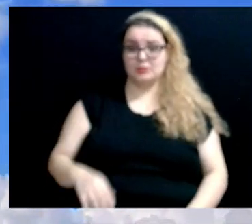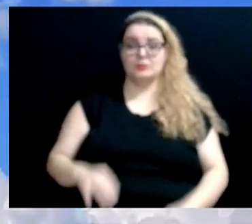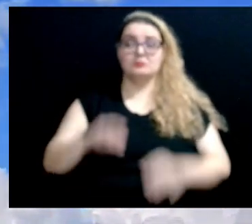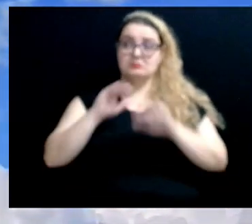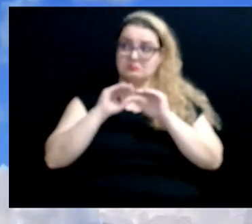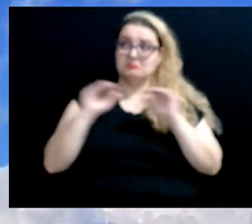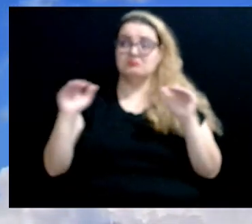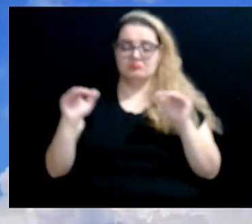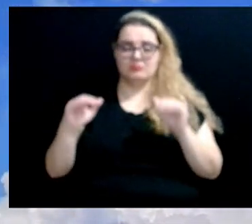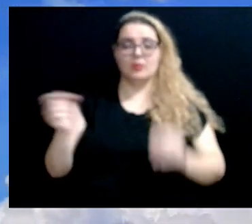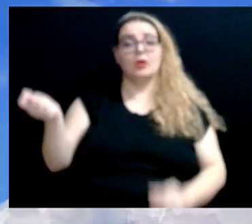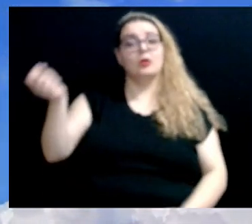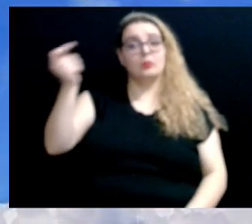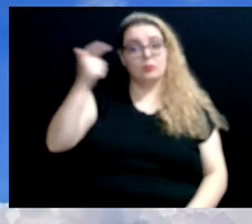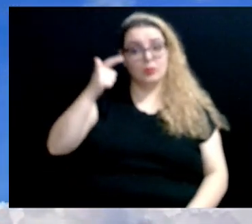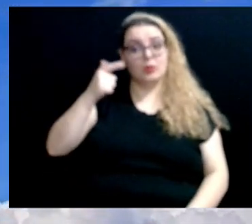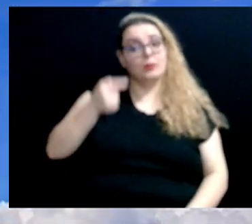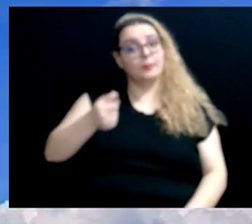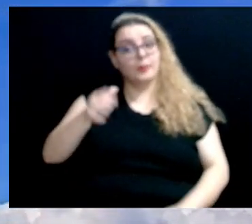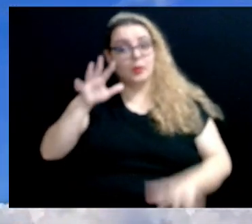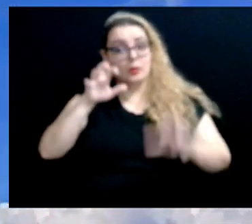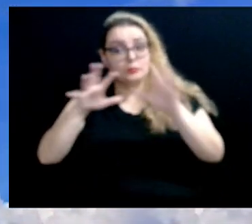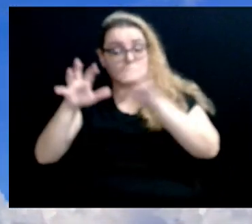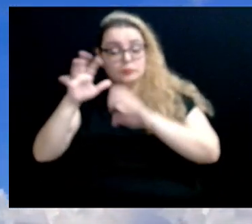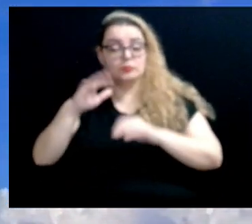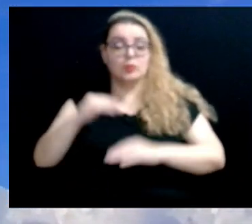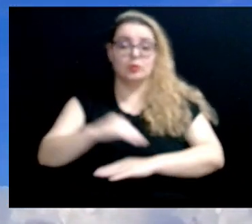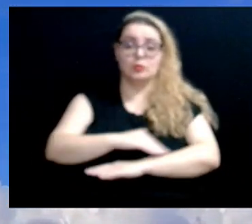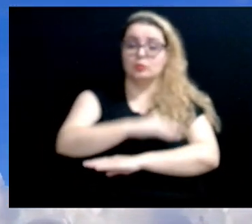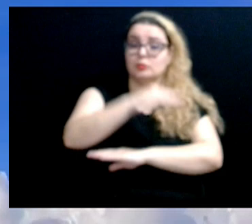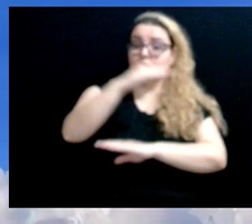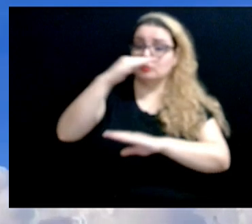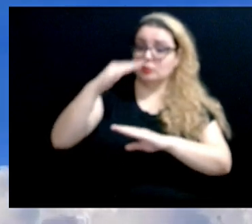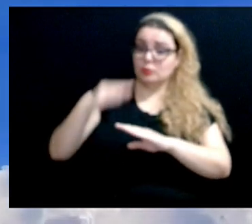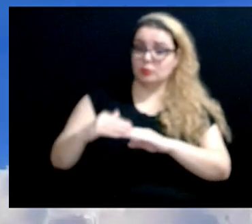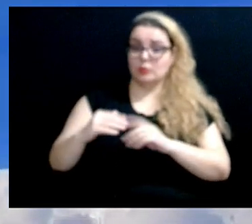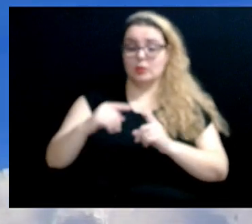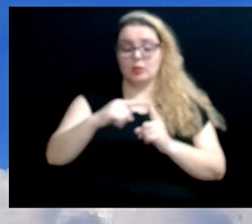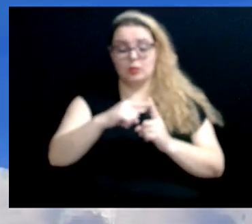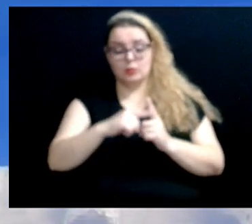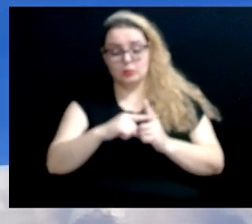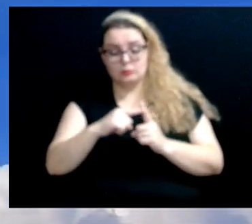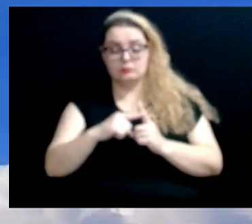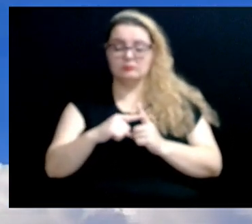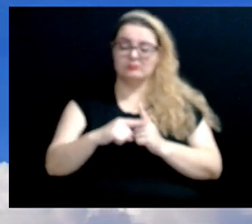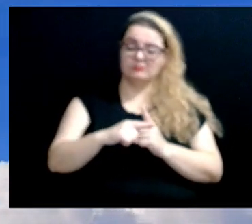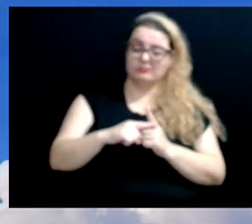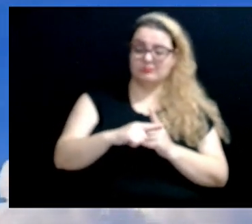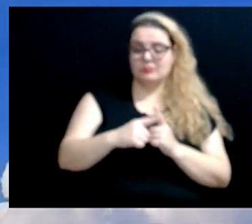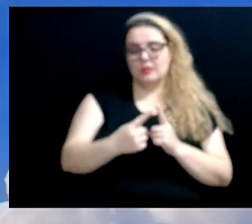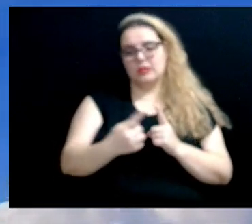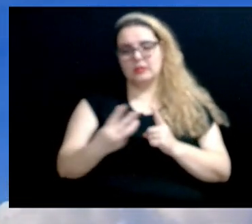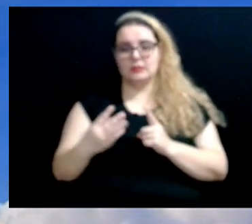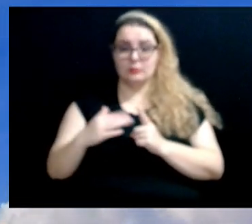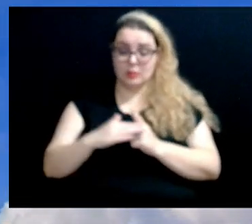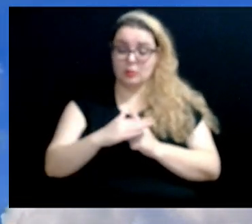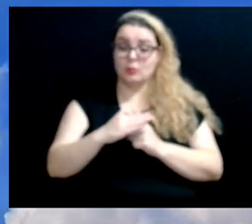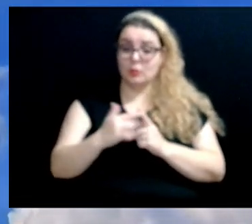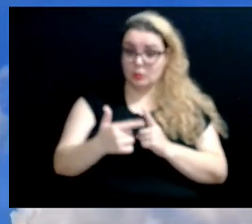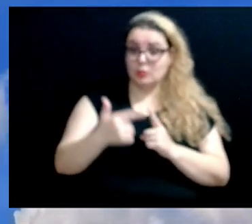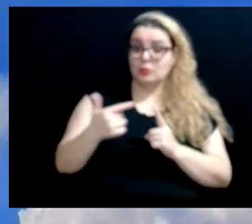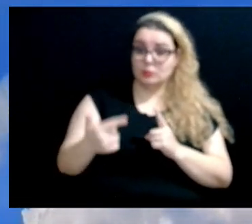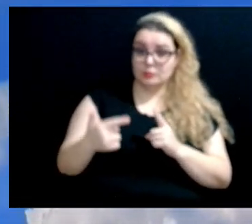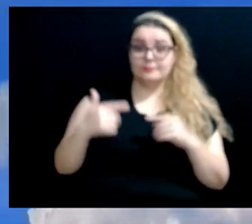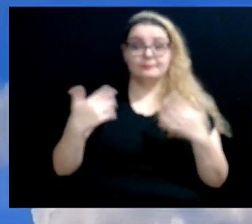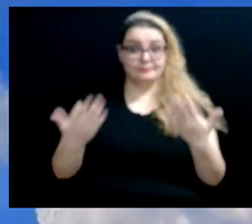sol entre poucas nuvens ao longo do dia, temperatura mínima 13, máxima 22 graus, então hoje vai ficar